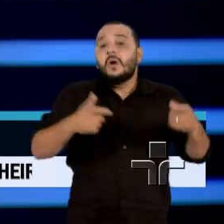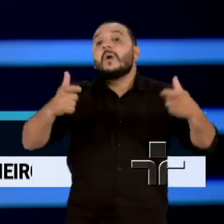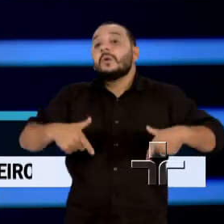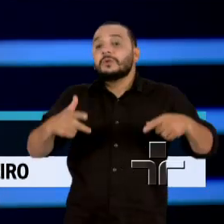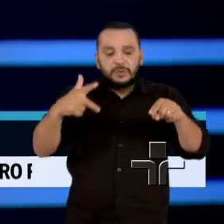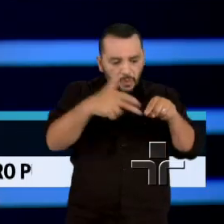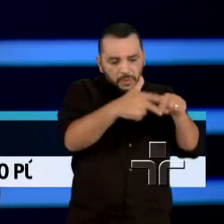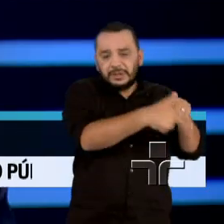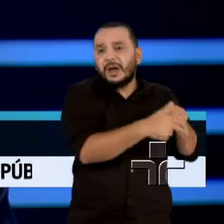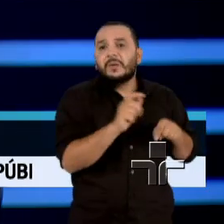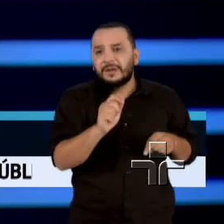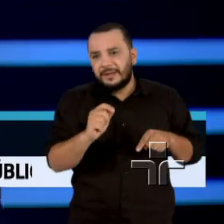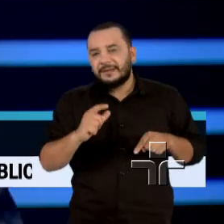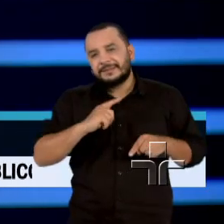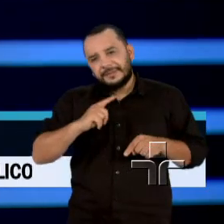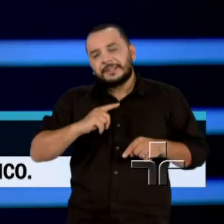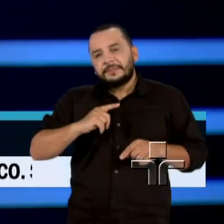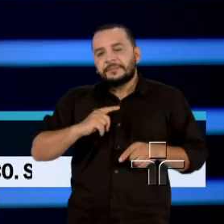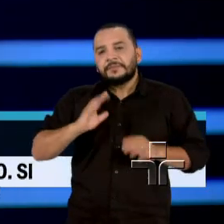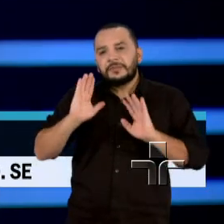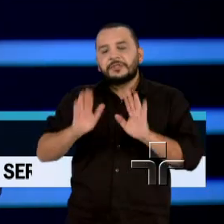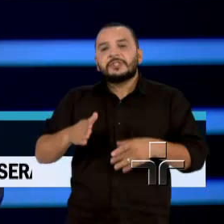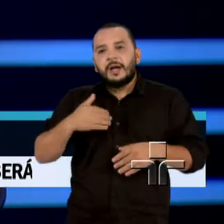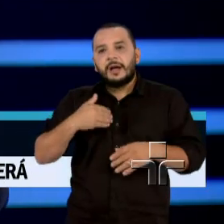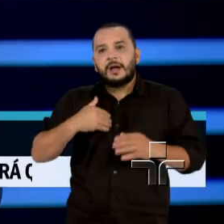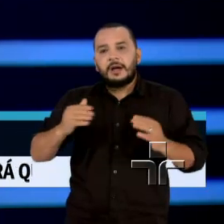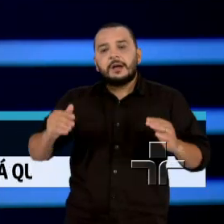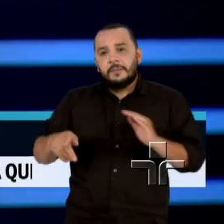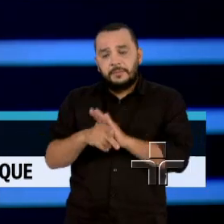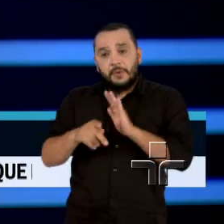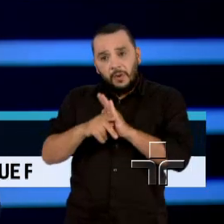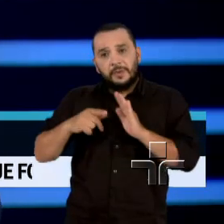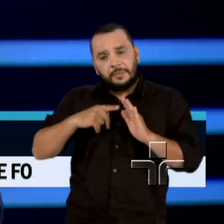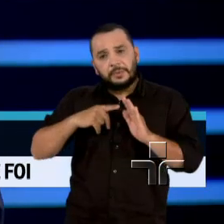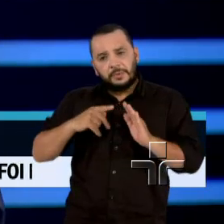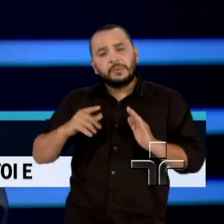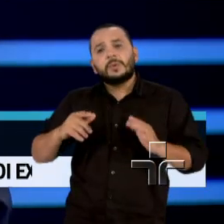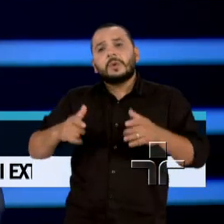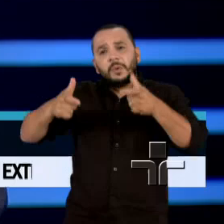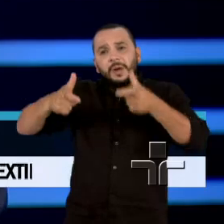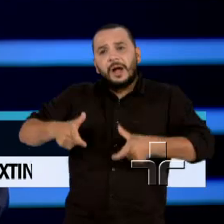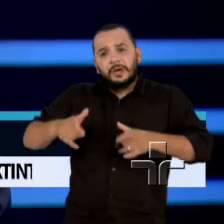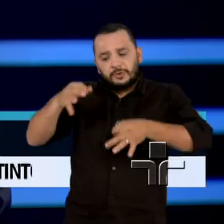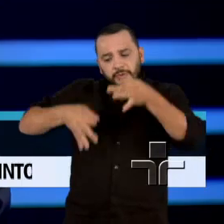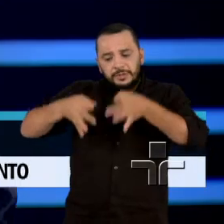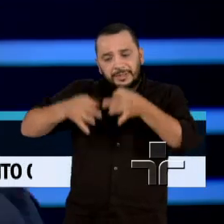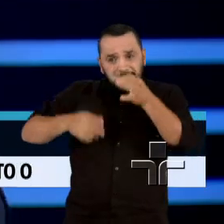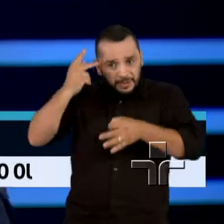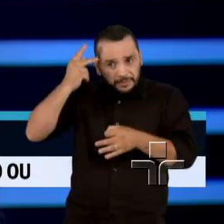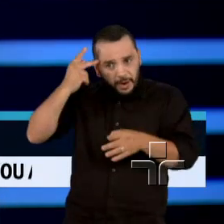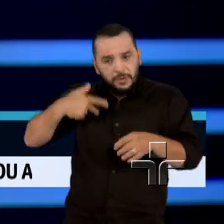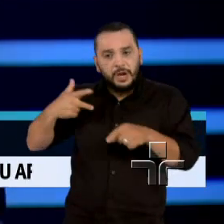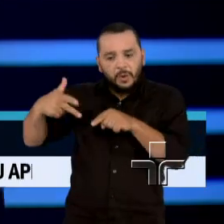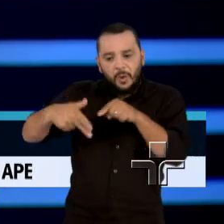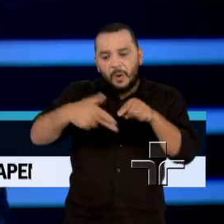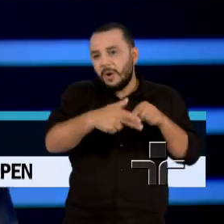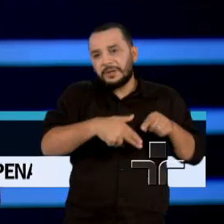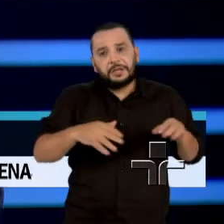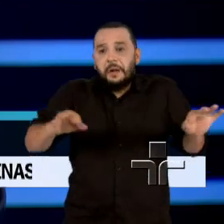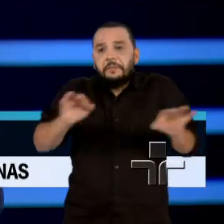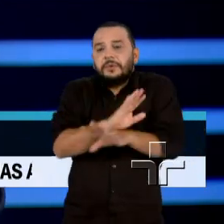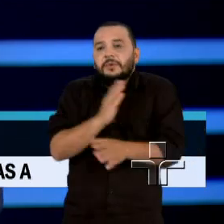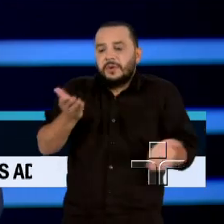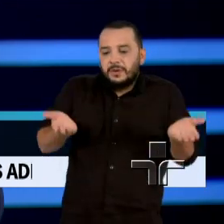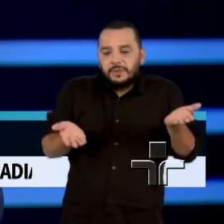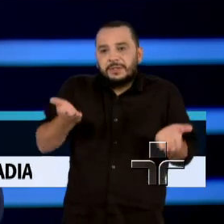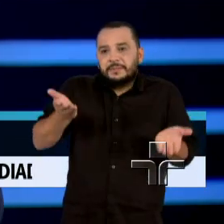esse novo Palácio da Justiça de São Paulo por 1,4. Não faz o menor sentido. Eu cortaria aí. Pronto, já equilibrou o